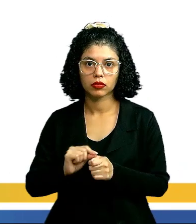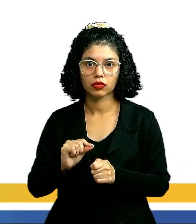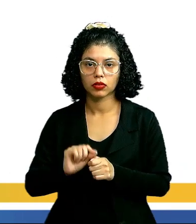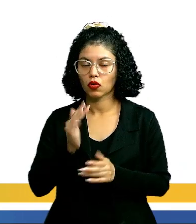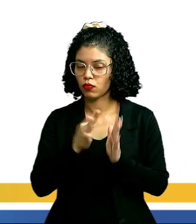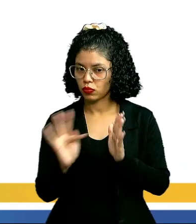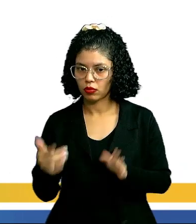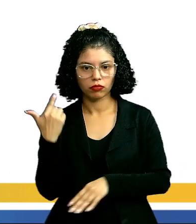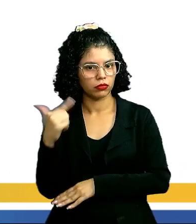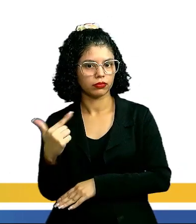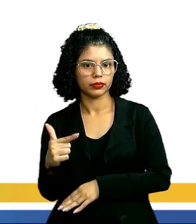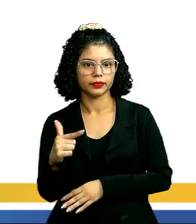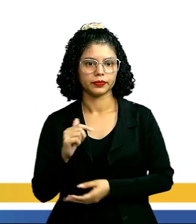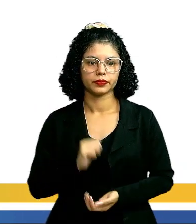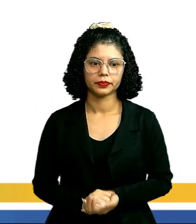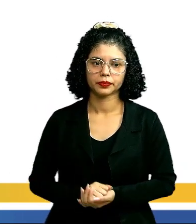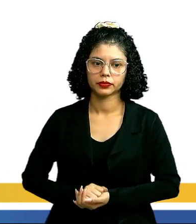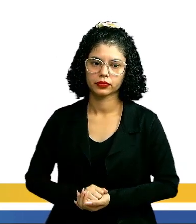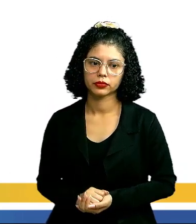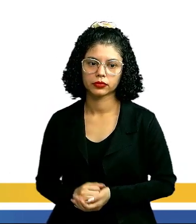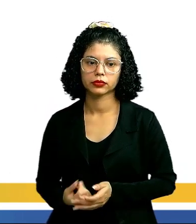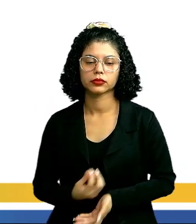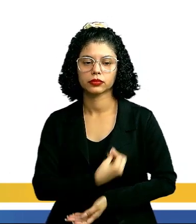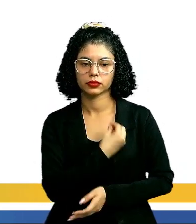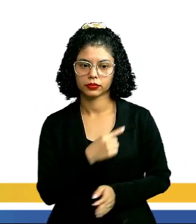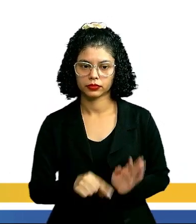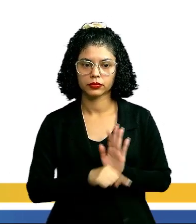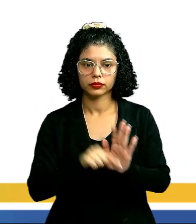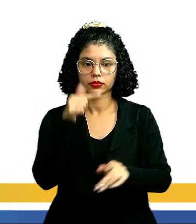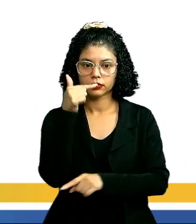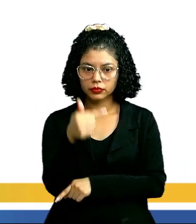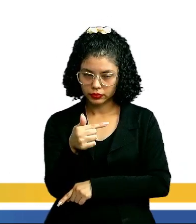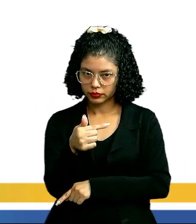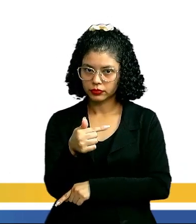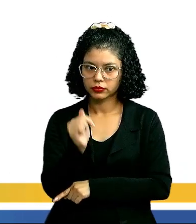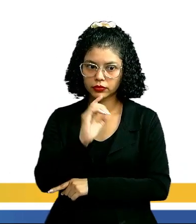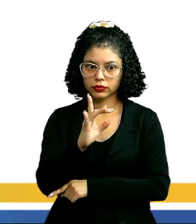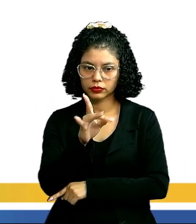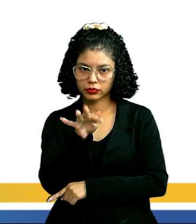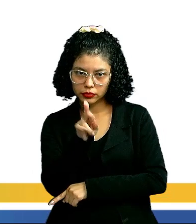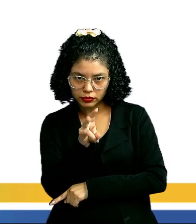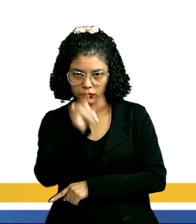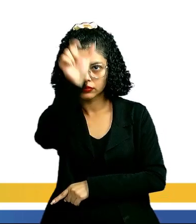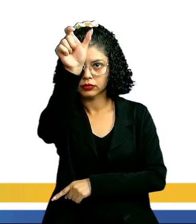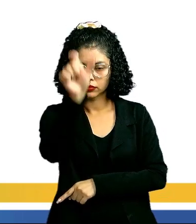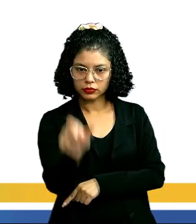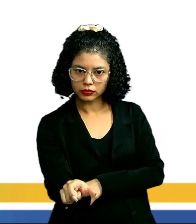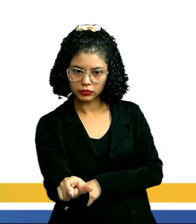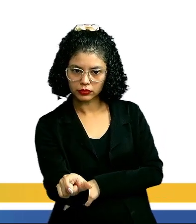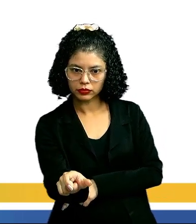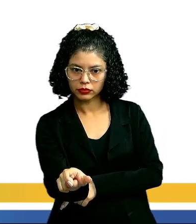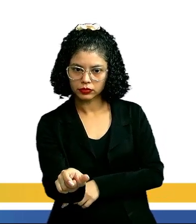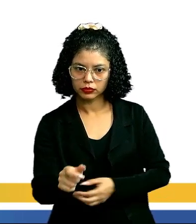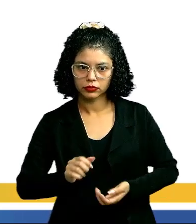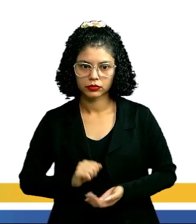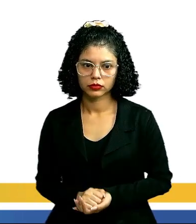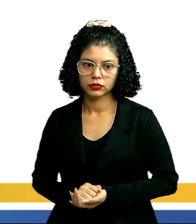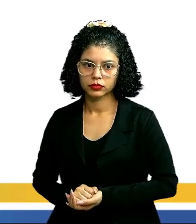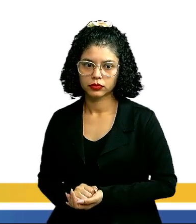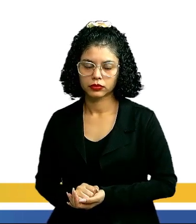funcional, ok? Apresenta 7 vértebras cervicais,